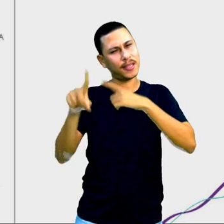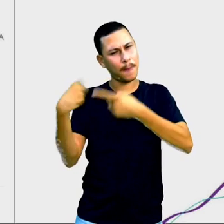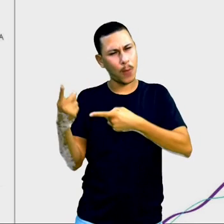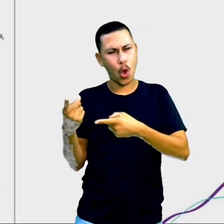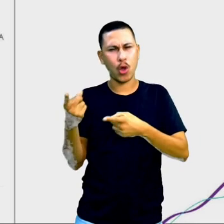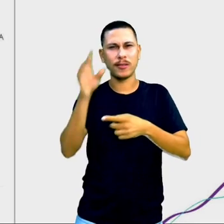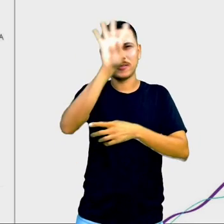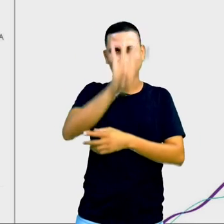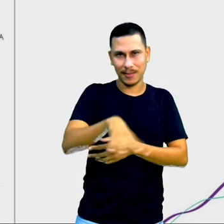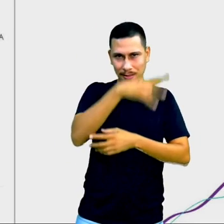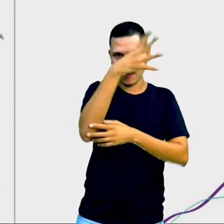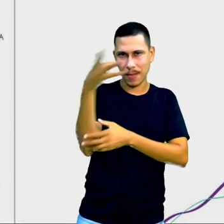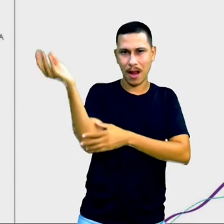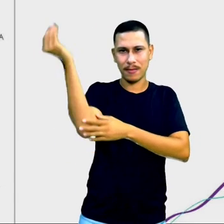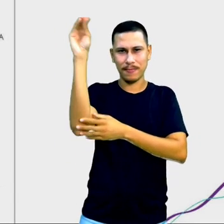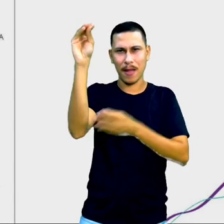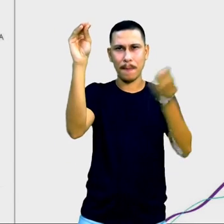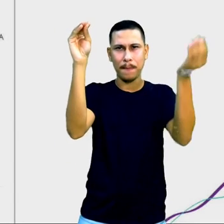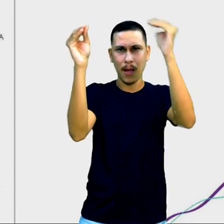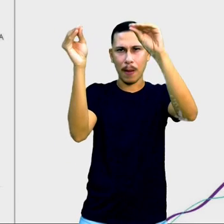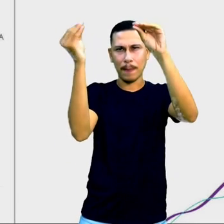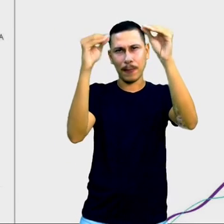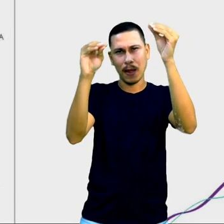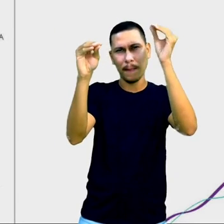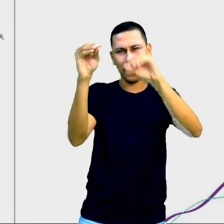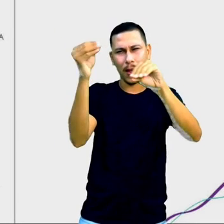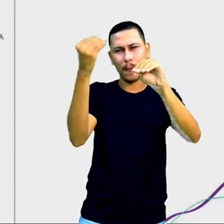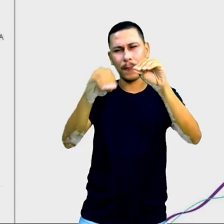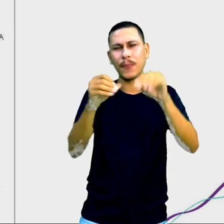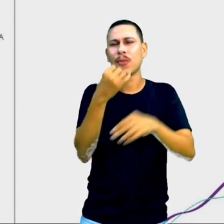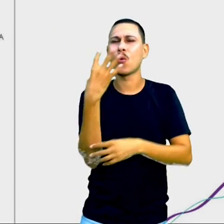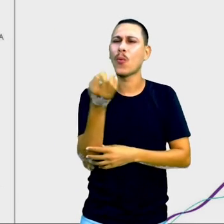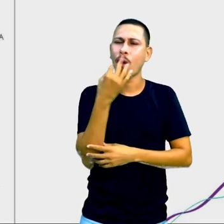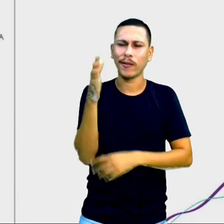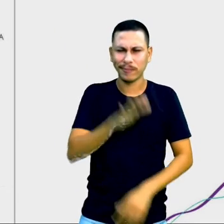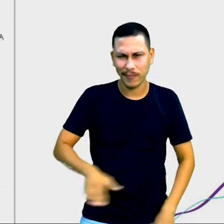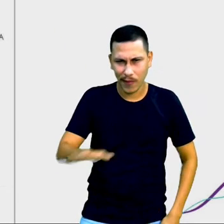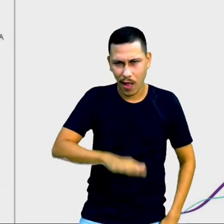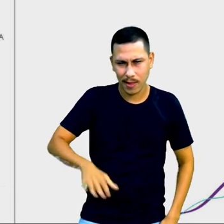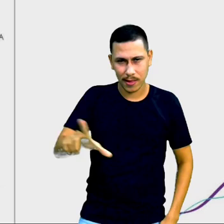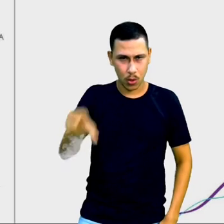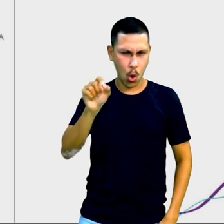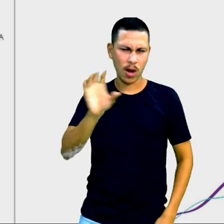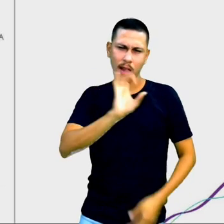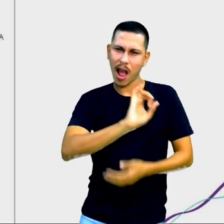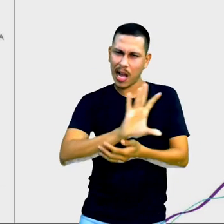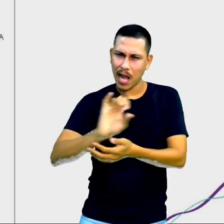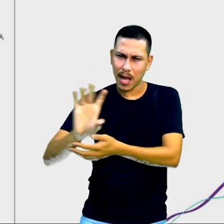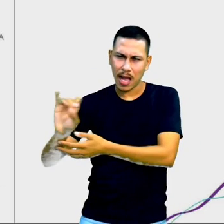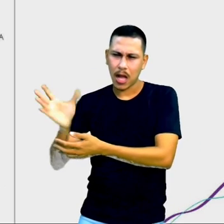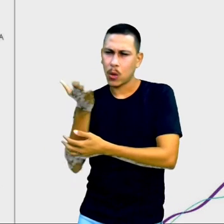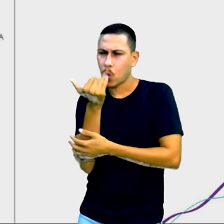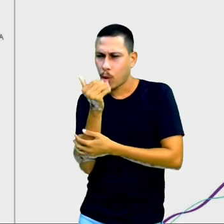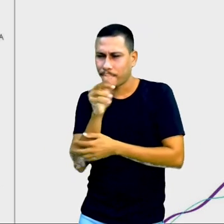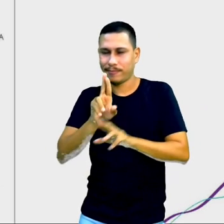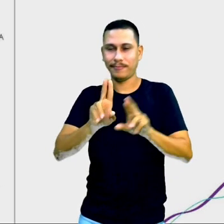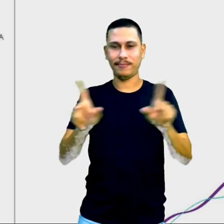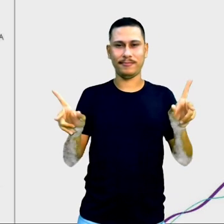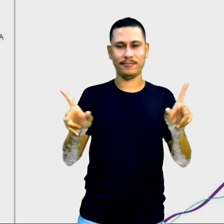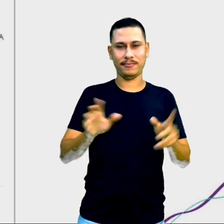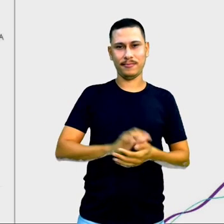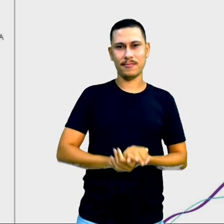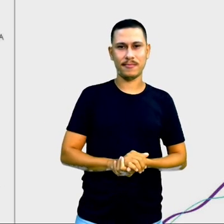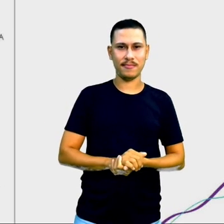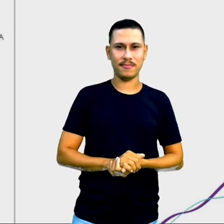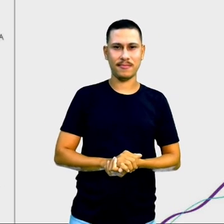preencher a tabela com a quantidade de crianças que escolheram cada lanche.